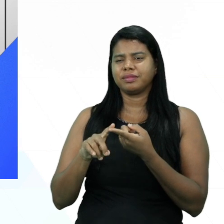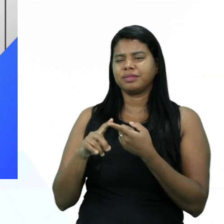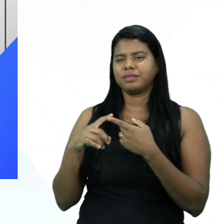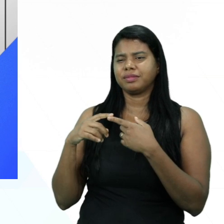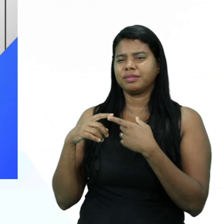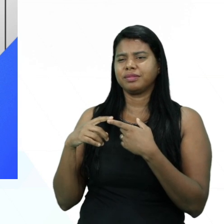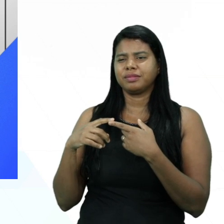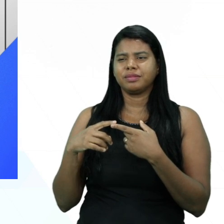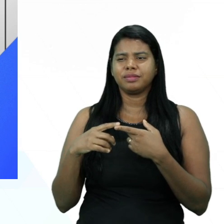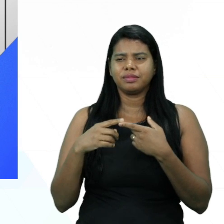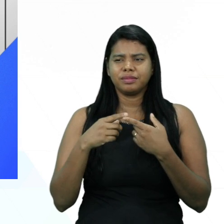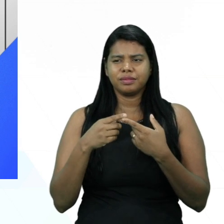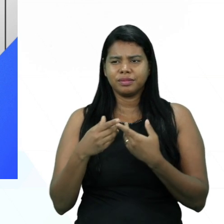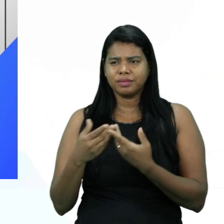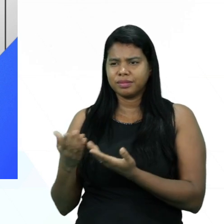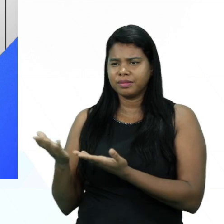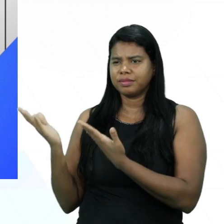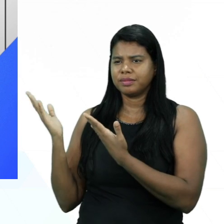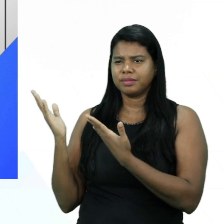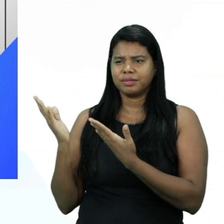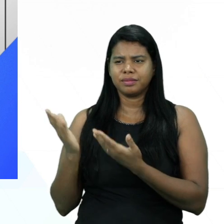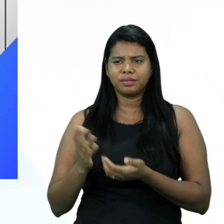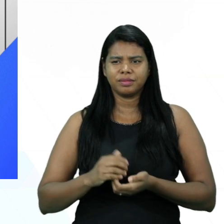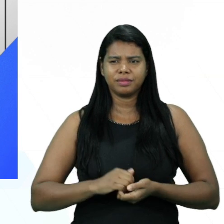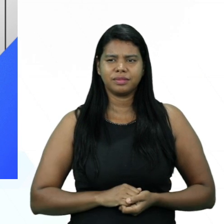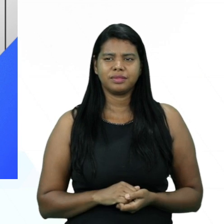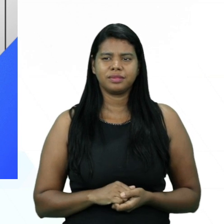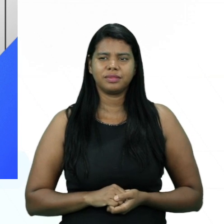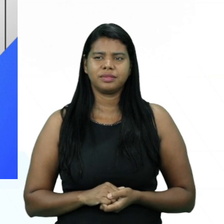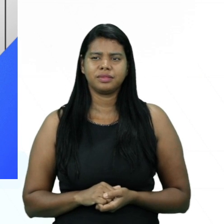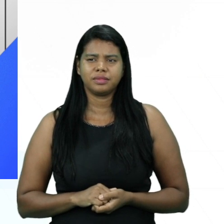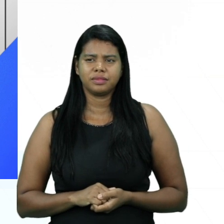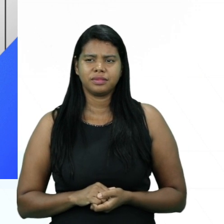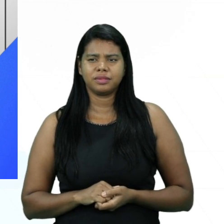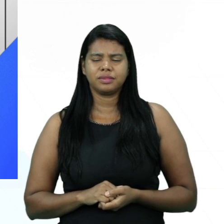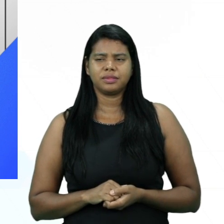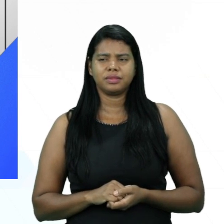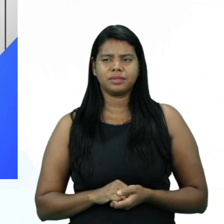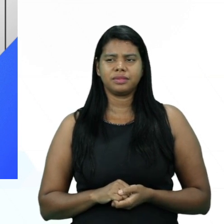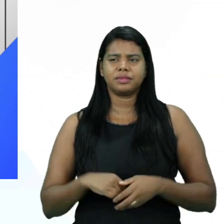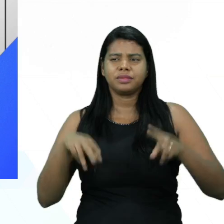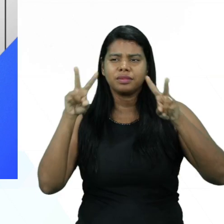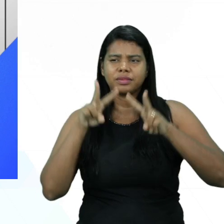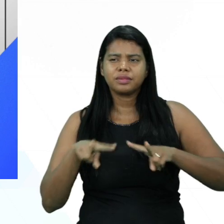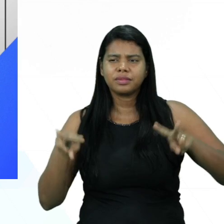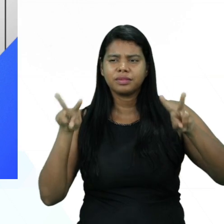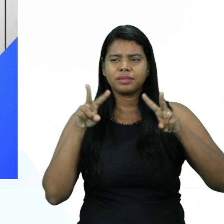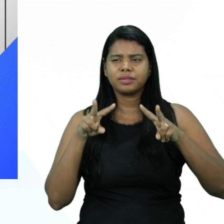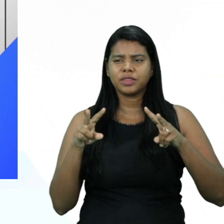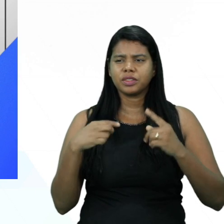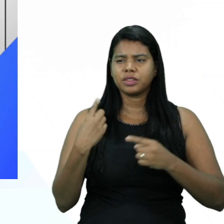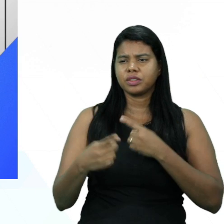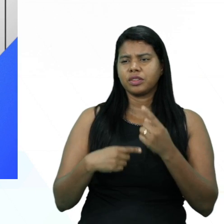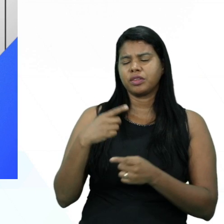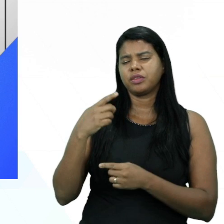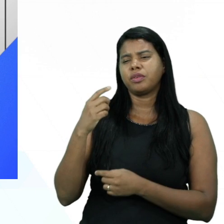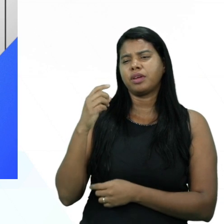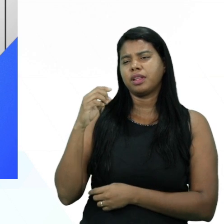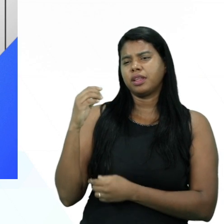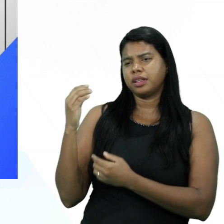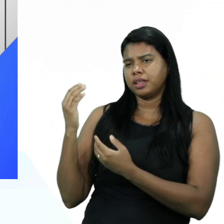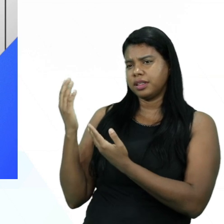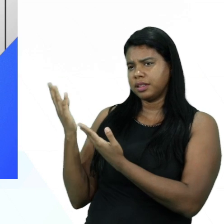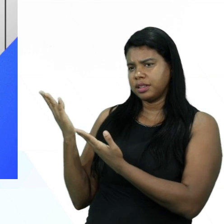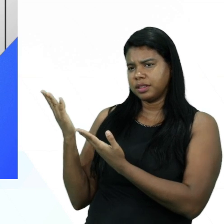Dois conceitos da tradição icônica ocidental que influenciam no peso visual dos elementos, e